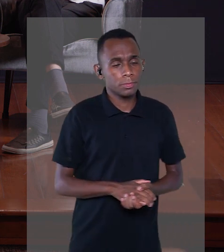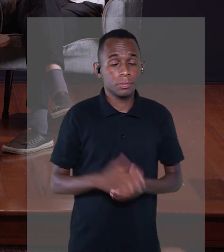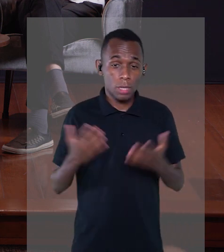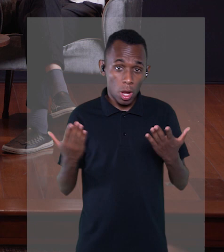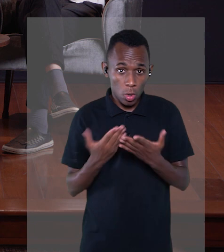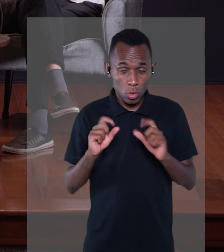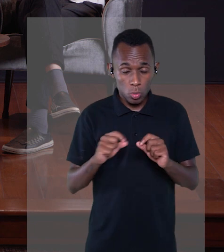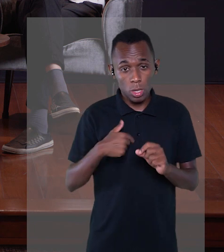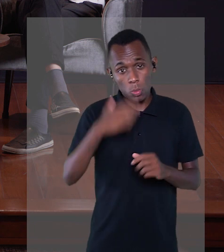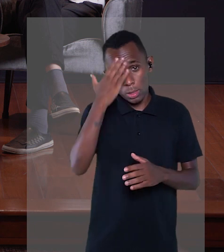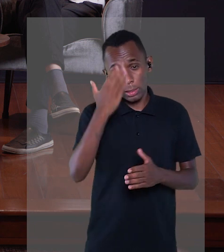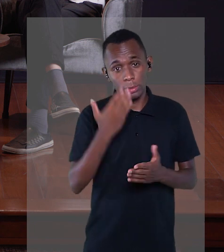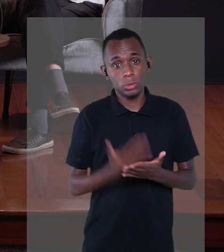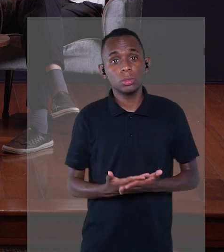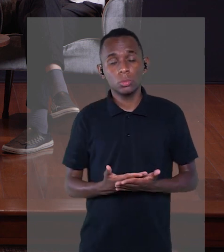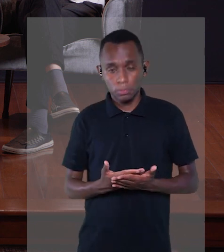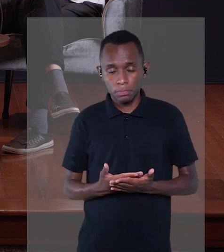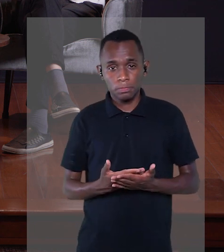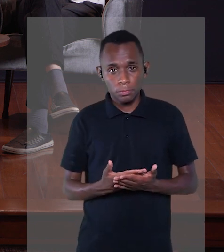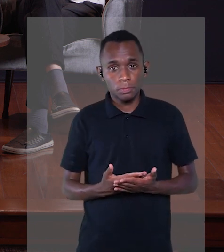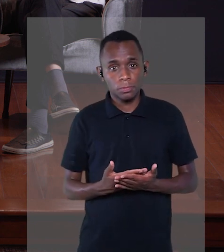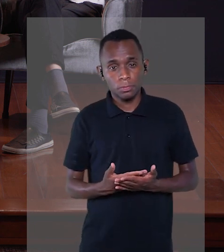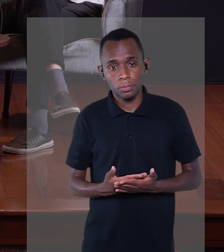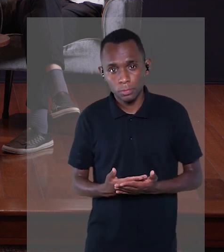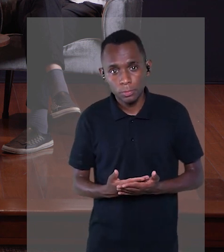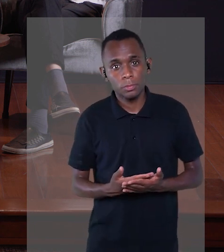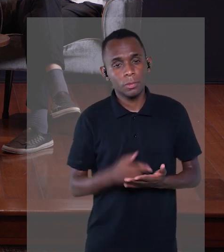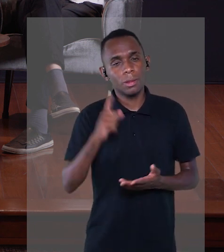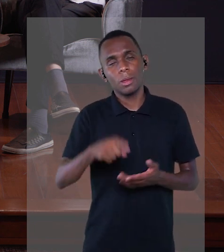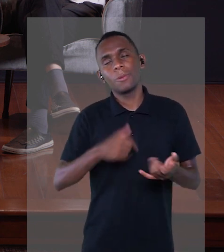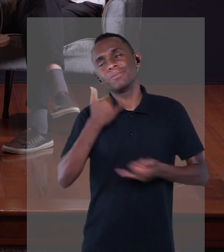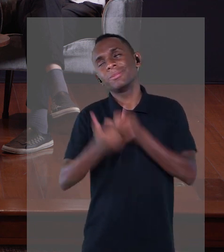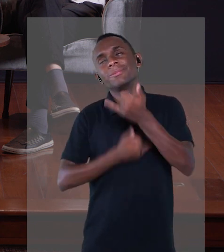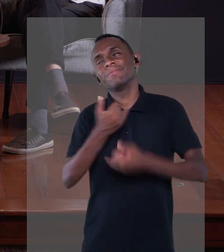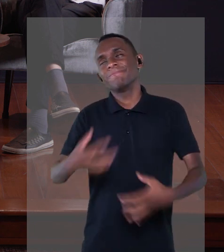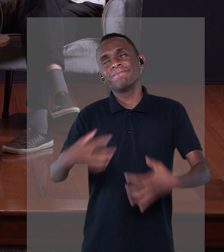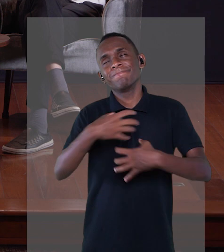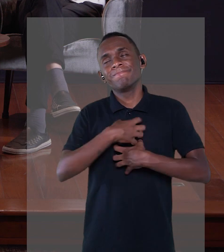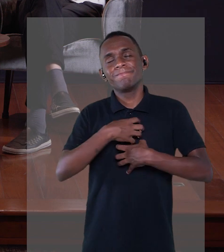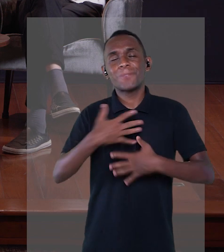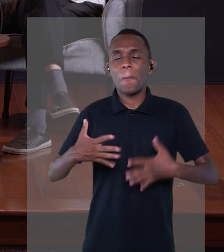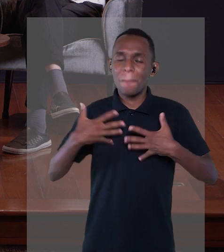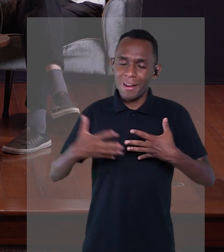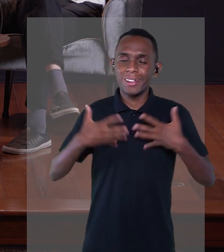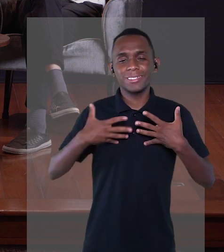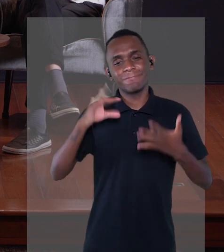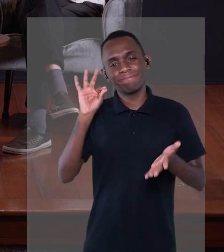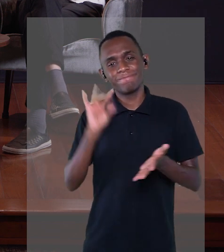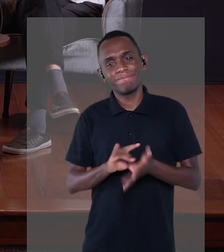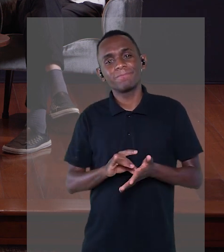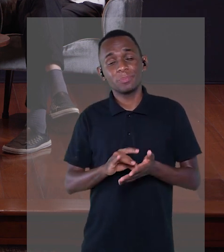eu acho, e foi uma grande diversão fazer isso, foi um grande prazer escrever daquele